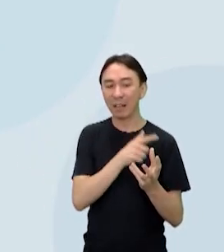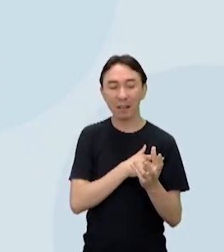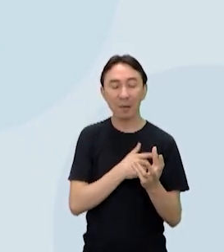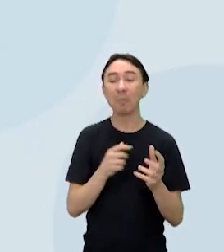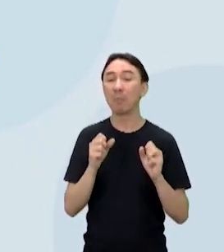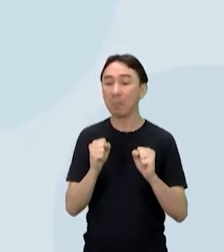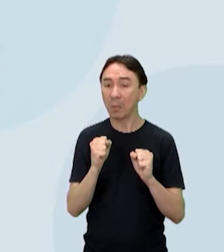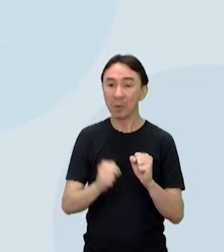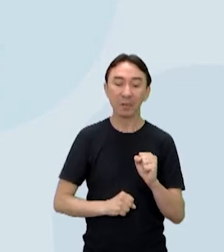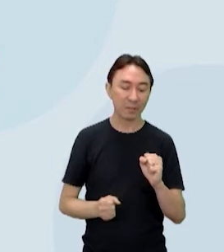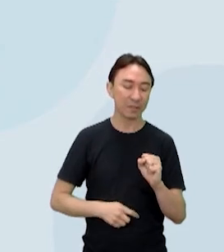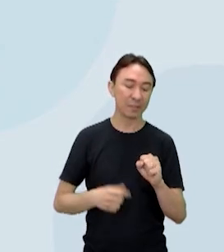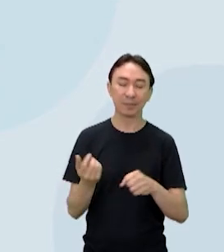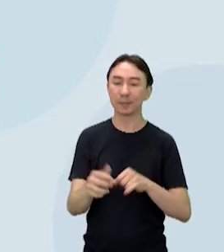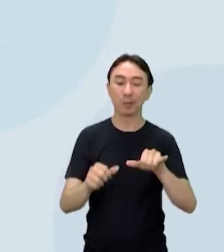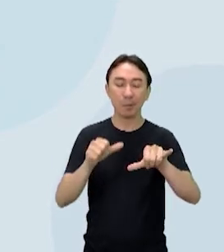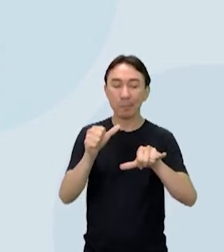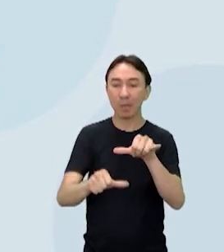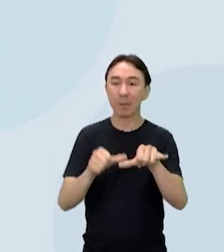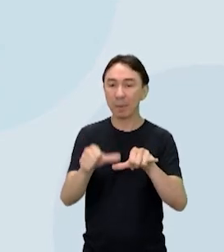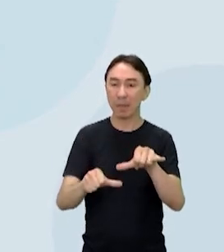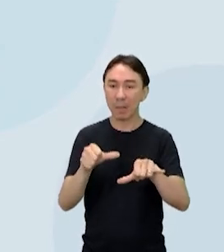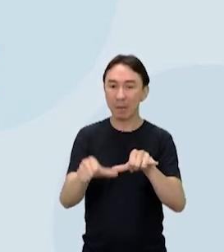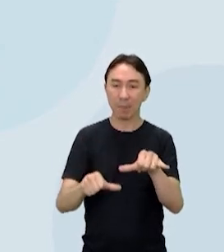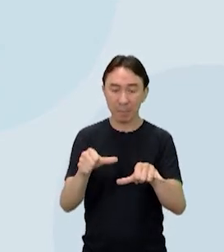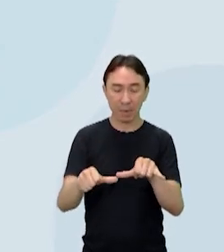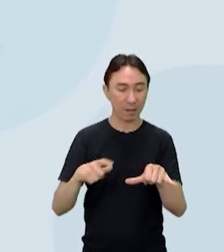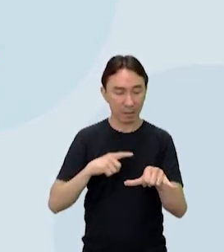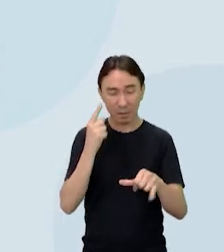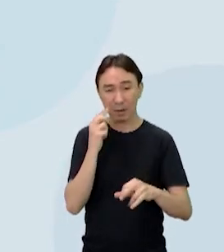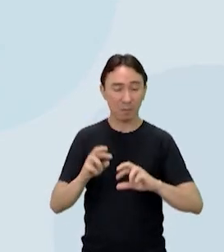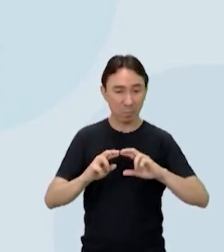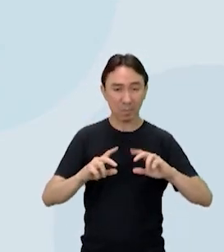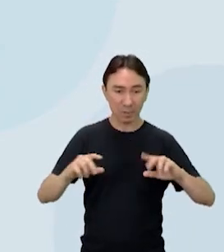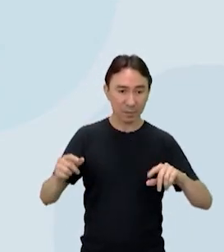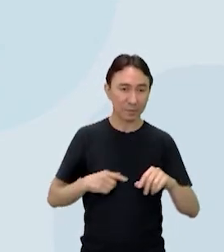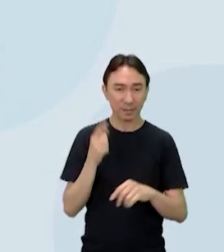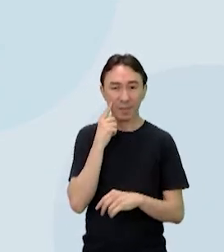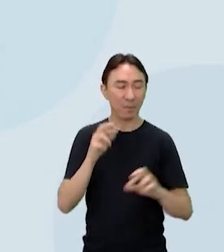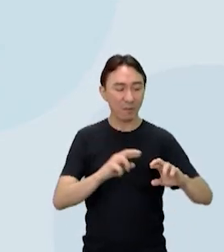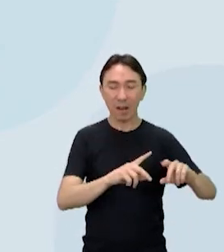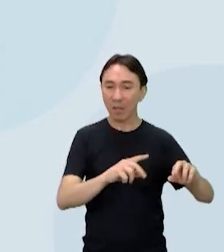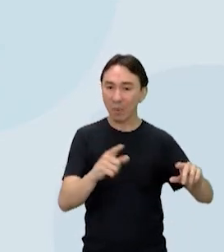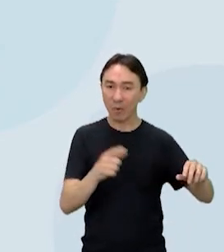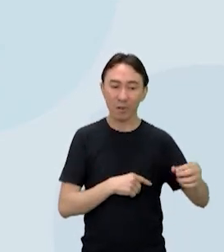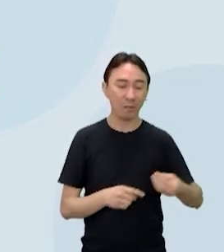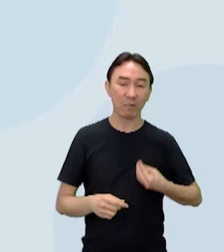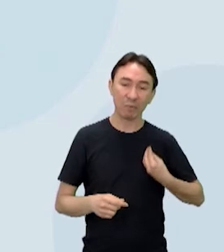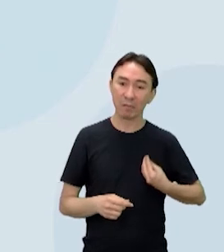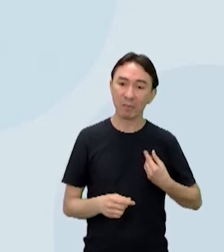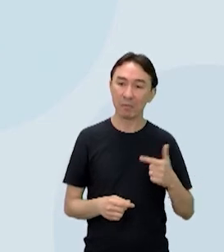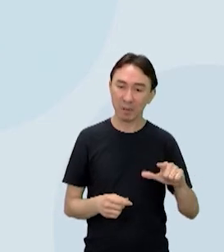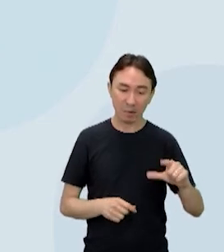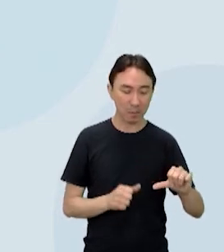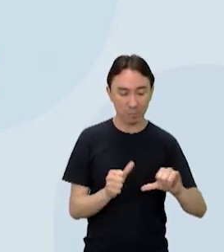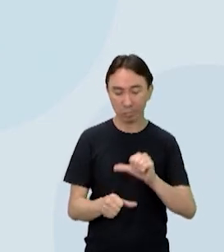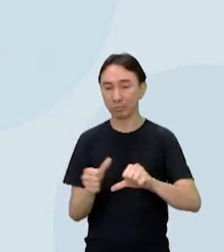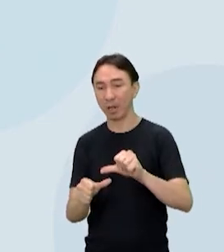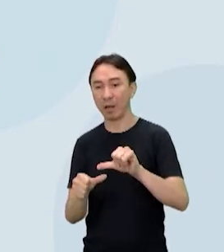então compostos inorgânicos em compostos orgânicos precursores da vida e também